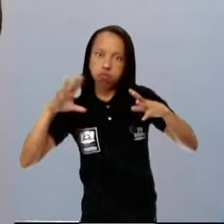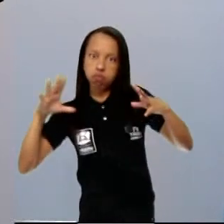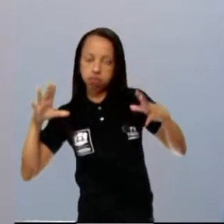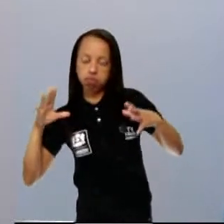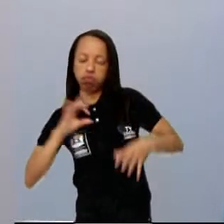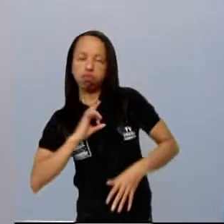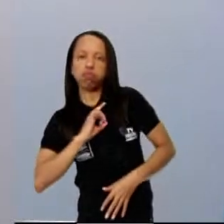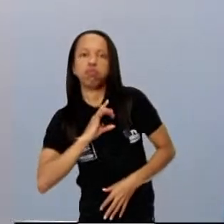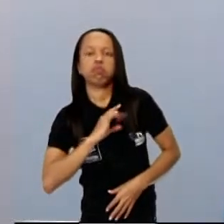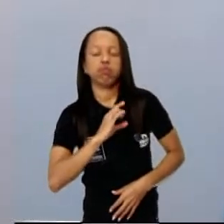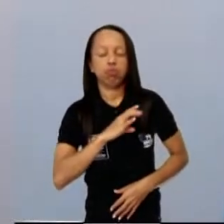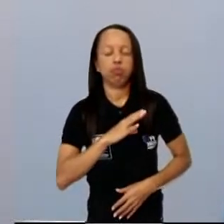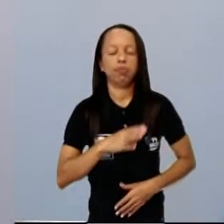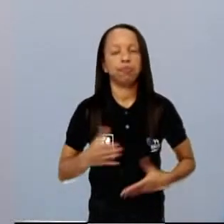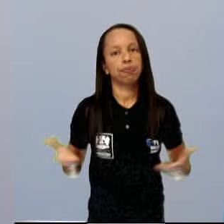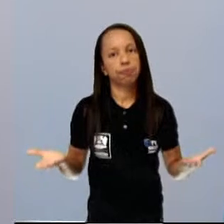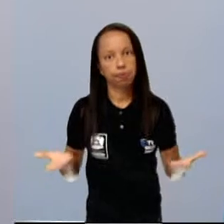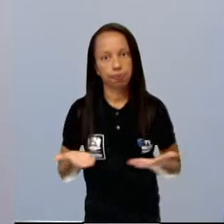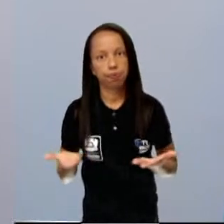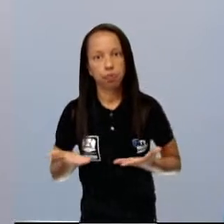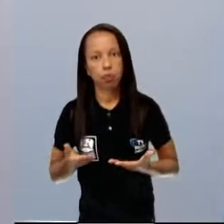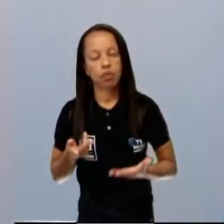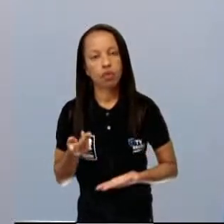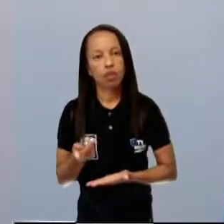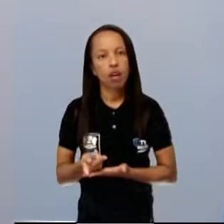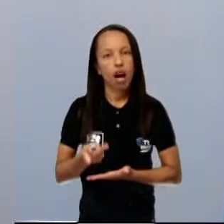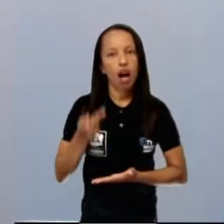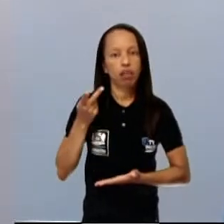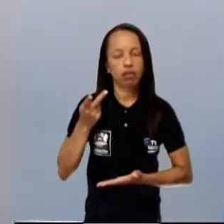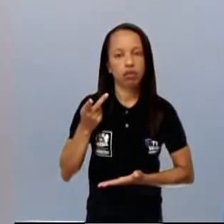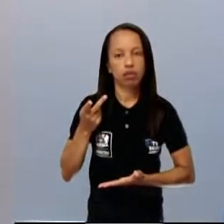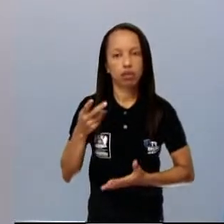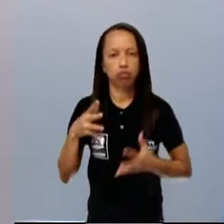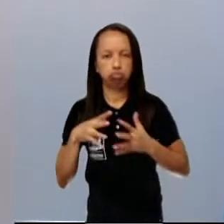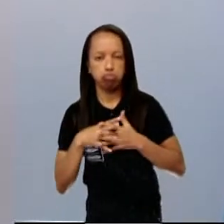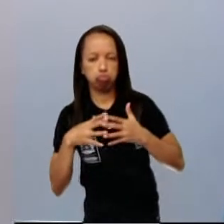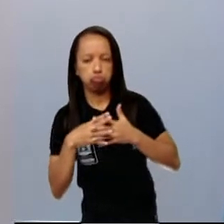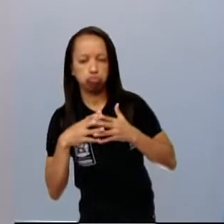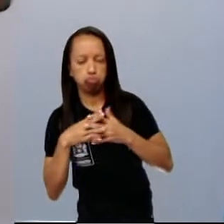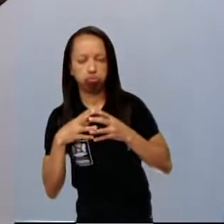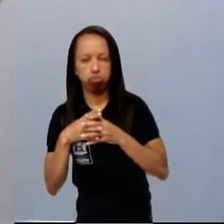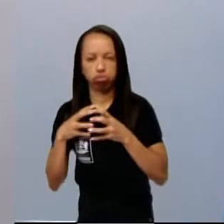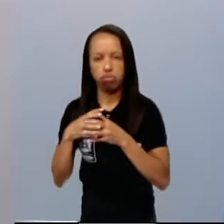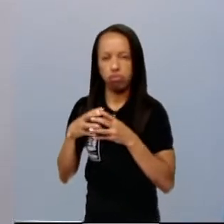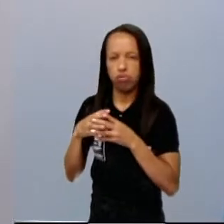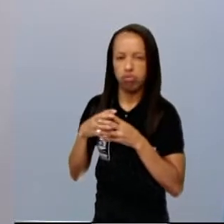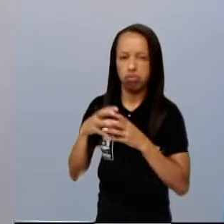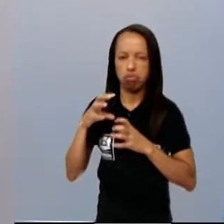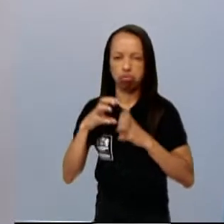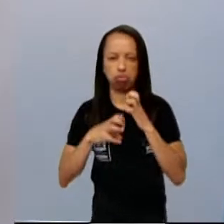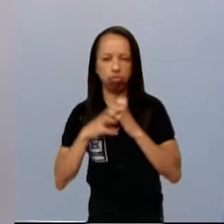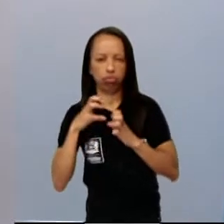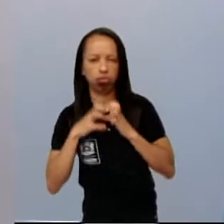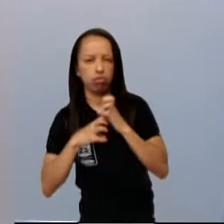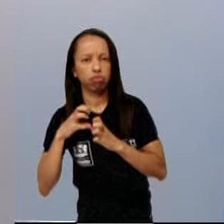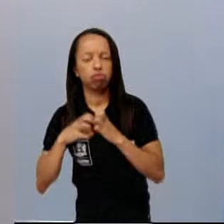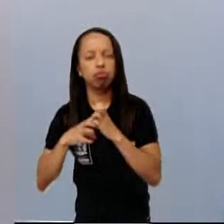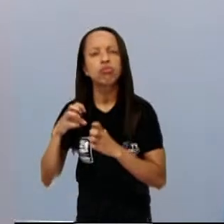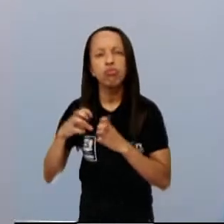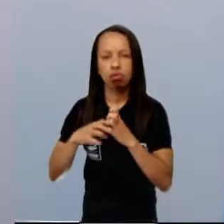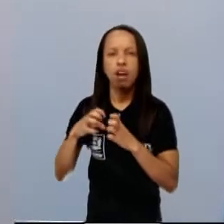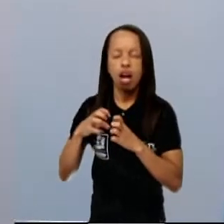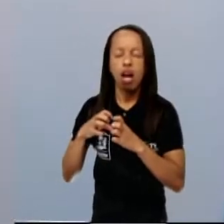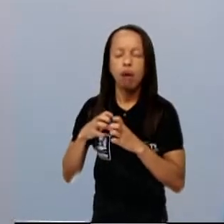Nesse momento vai acontecer uma espécie de briga entre os grupos que estavam liderando a Revolução Francesa, tá